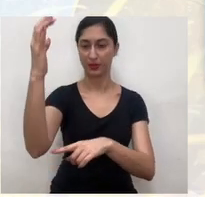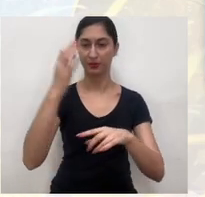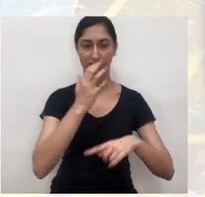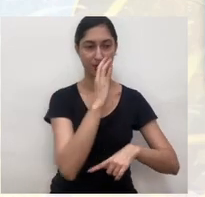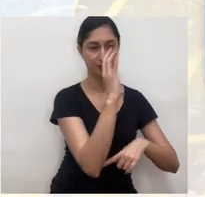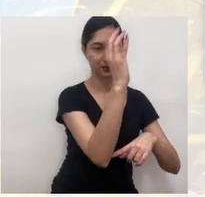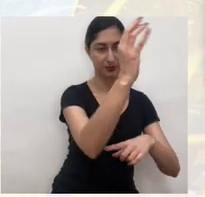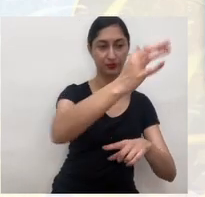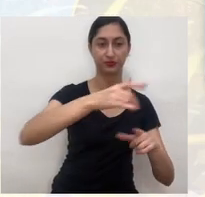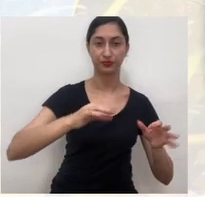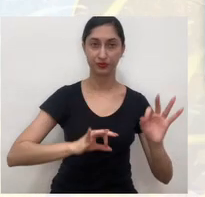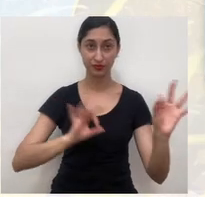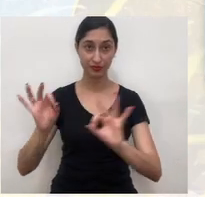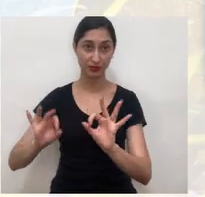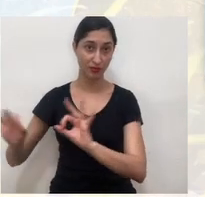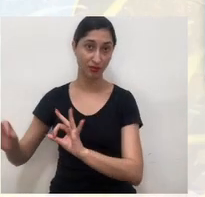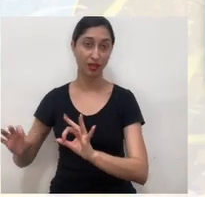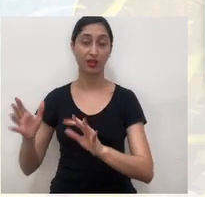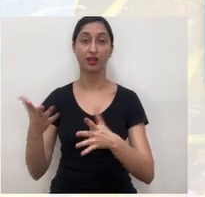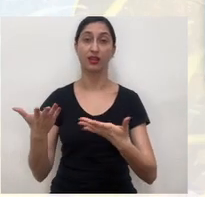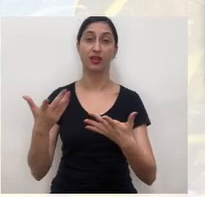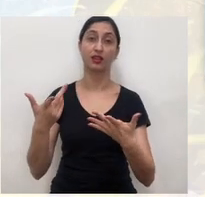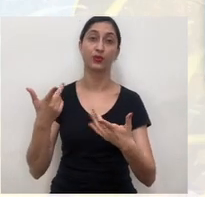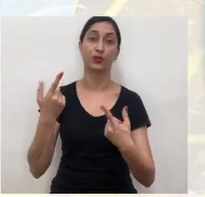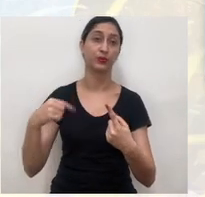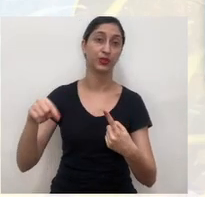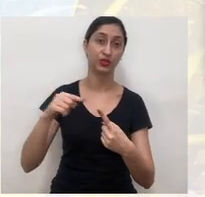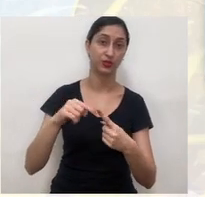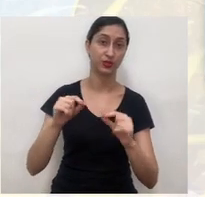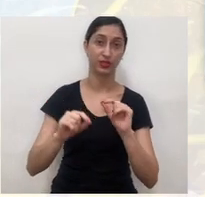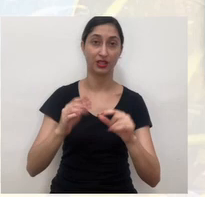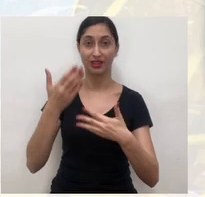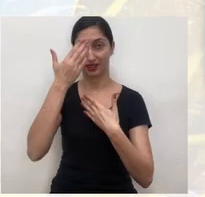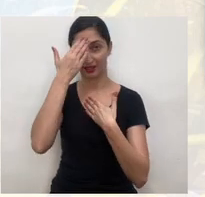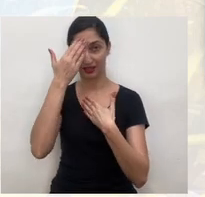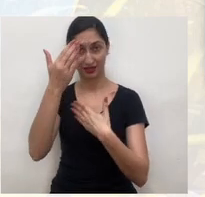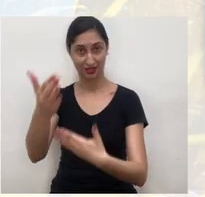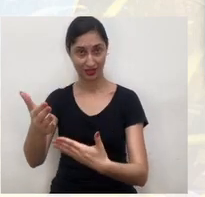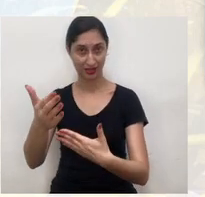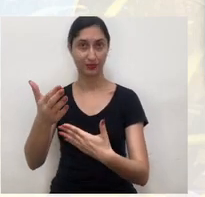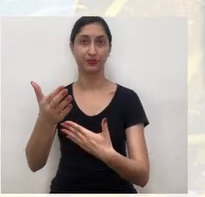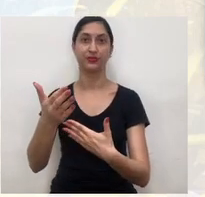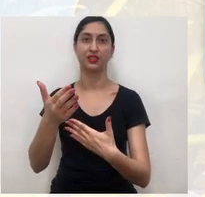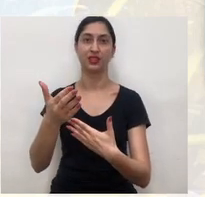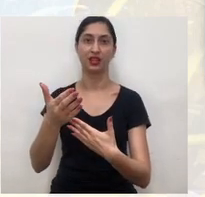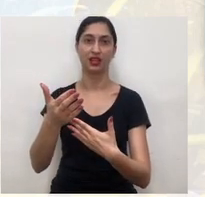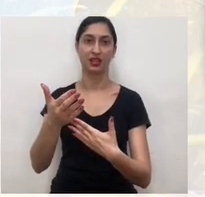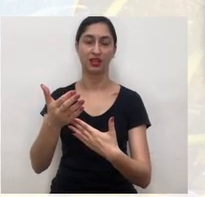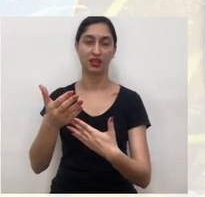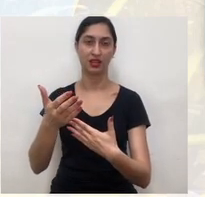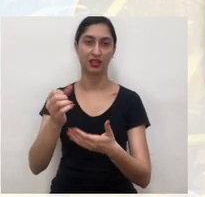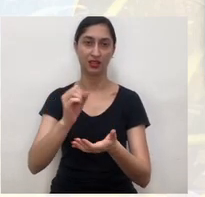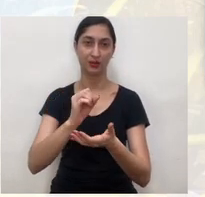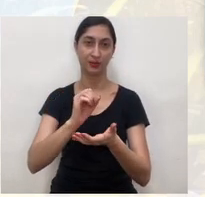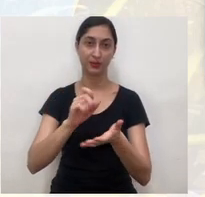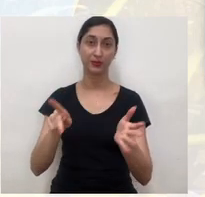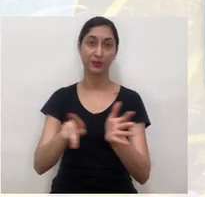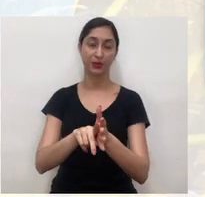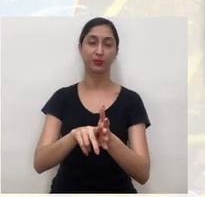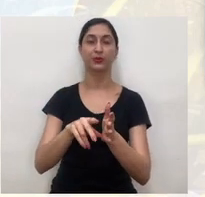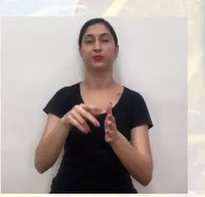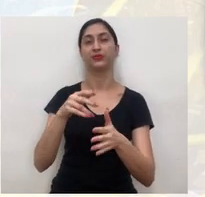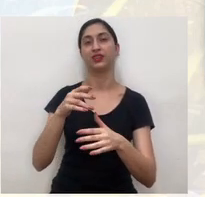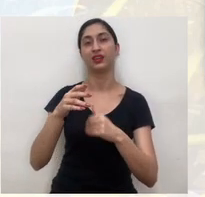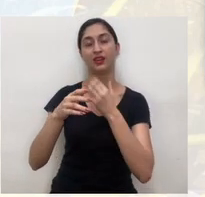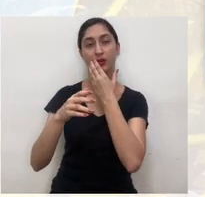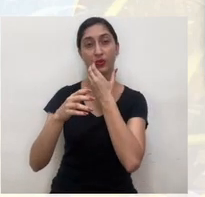ele, uma forma de homenagear a ordenação que perpassa a atividade do arquiteto, a ideia de ordenar